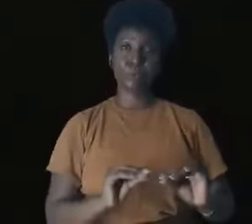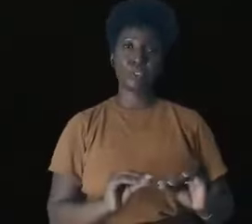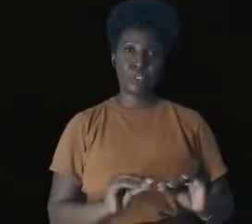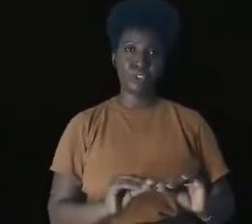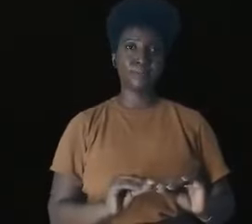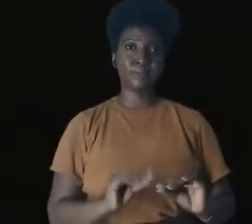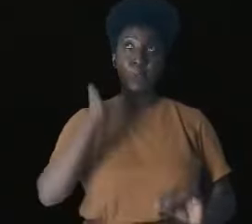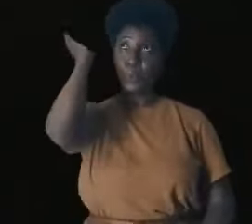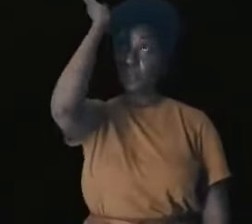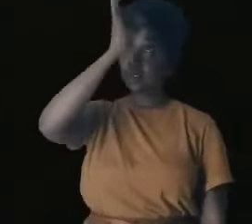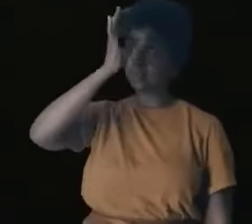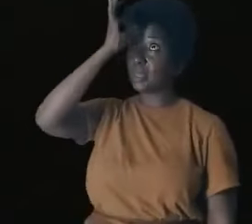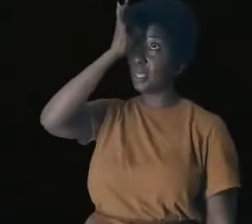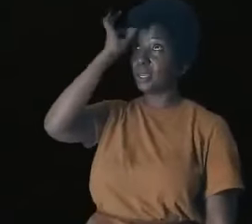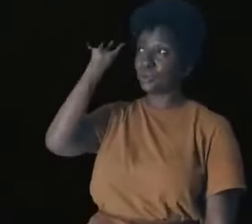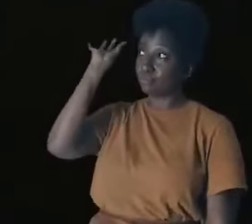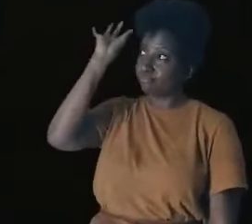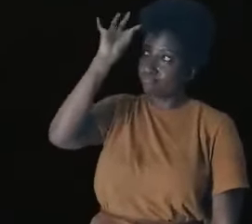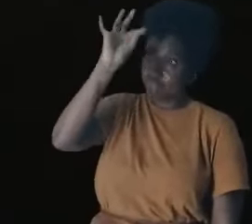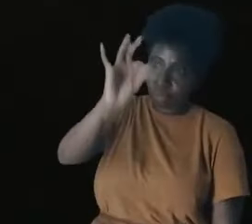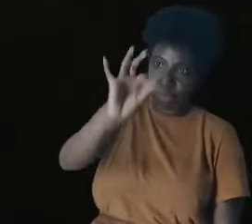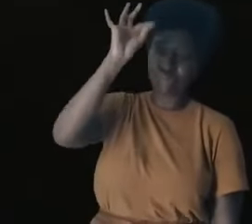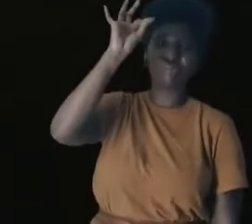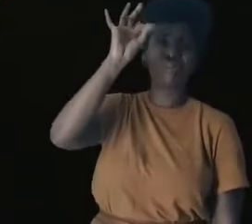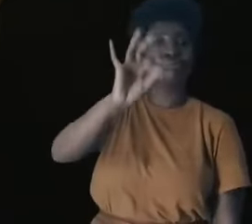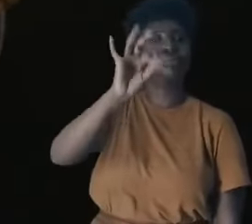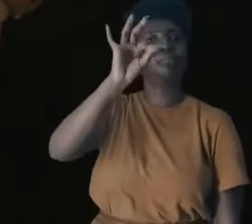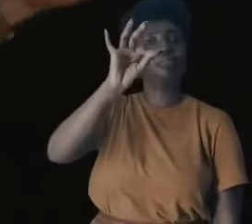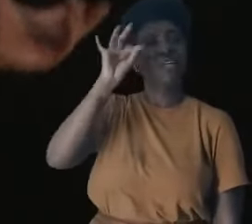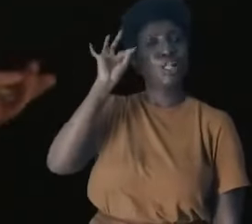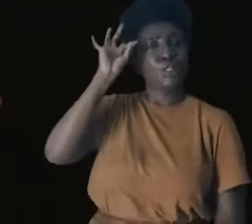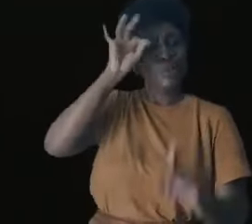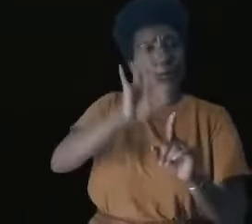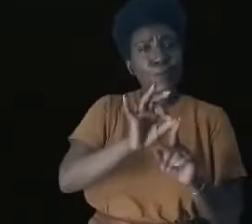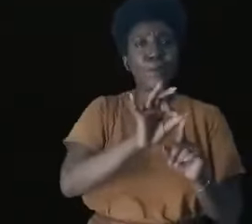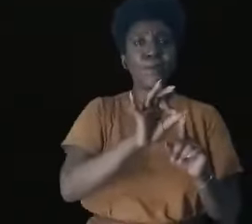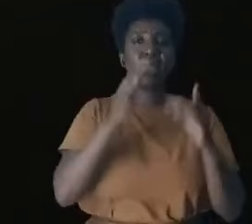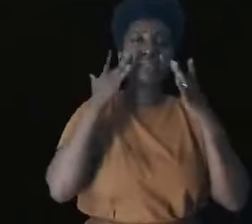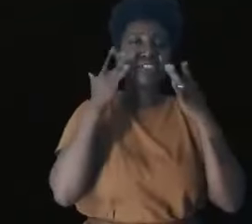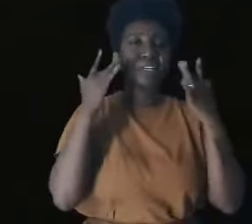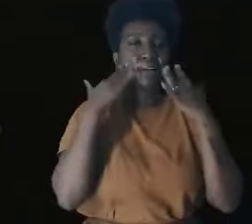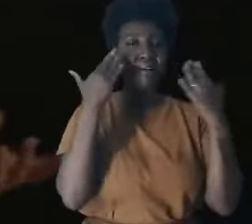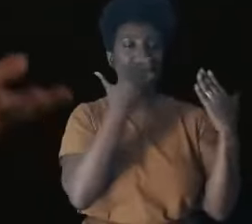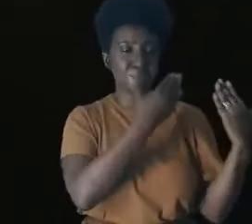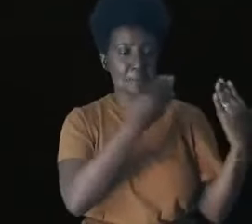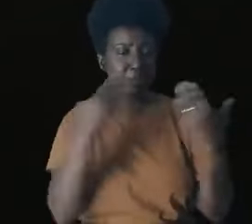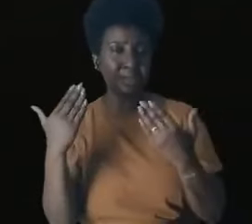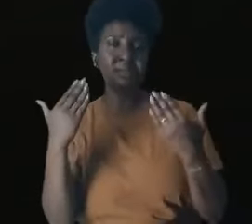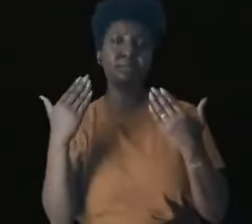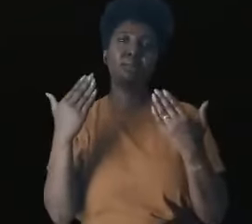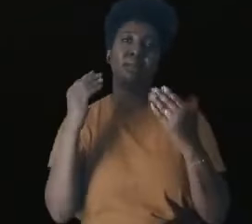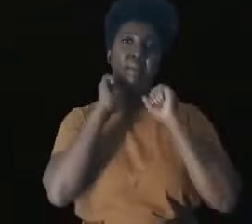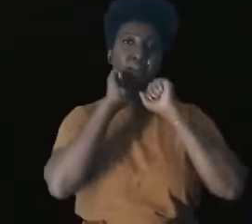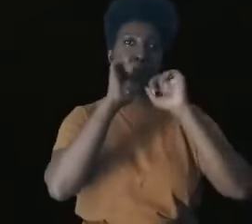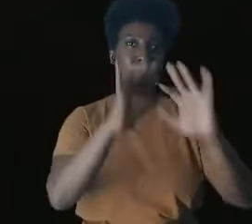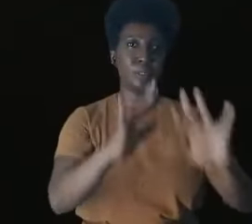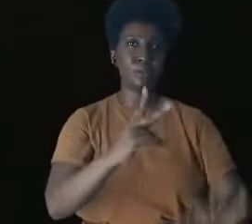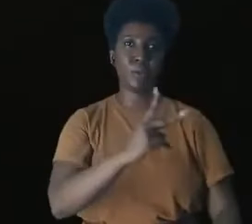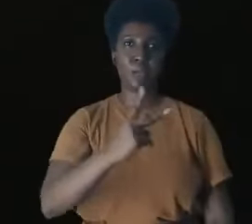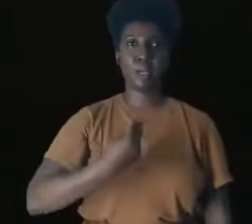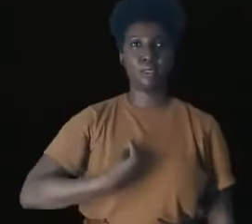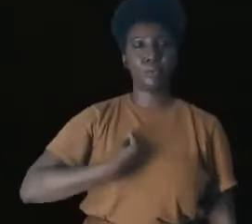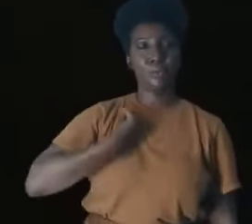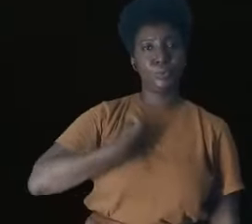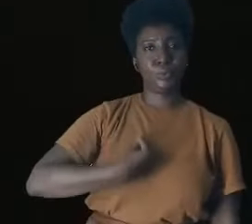o Espírito Santo de Deus usou o trabalho desses irmãos para abençoar você,